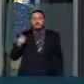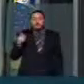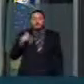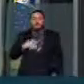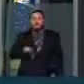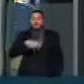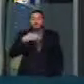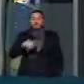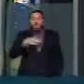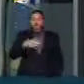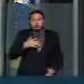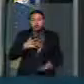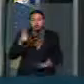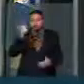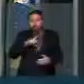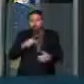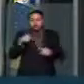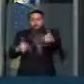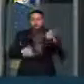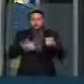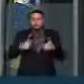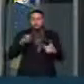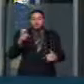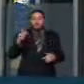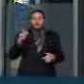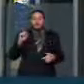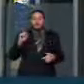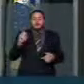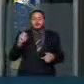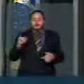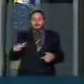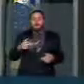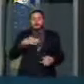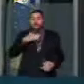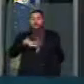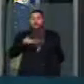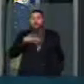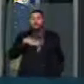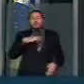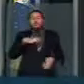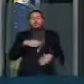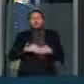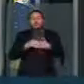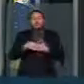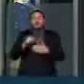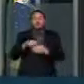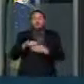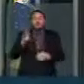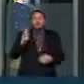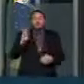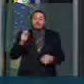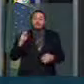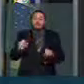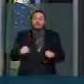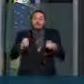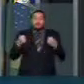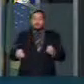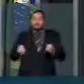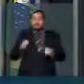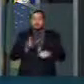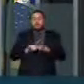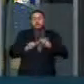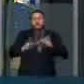exercer o seu ministério episcopal, serenidade na condução do seu rebanho e força para difundir o Evangelho.